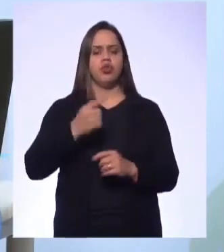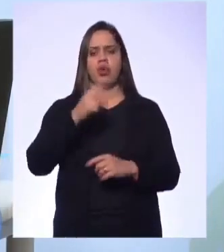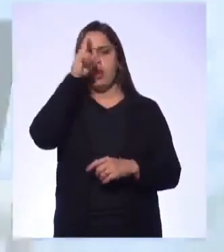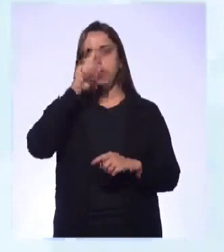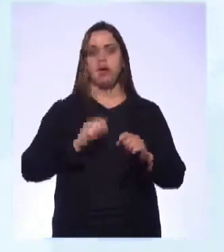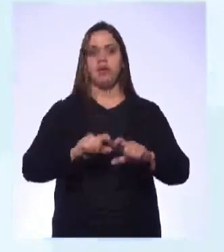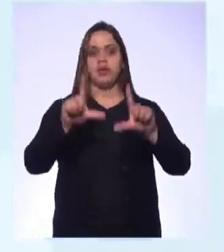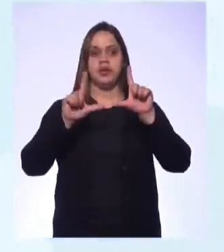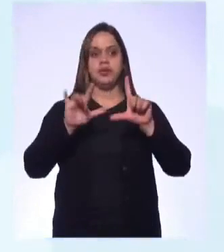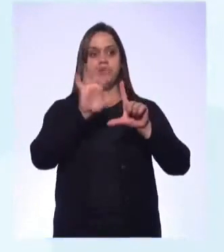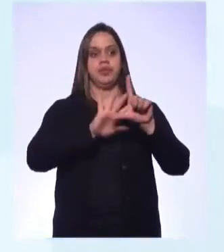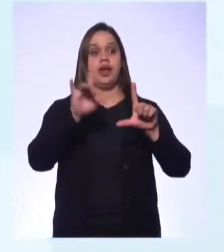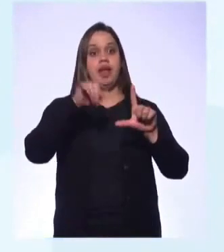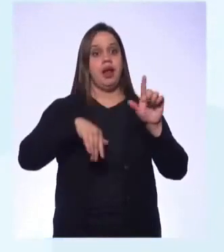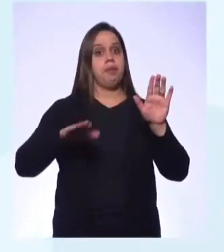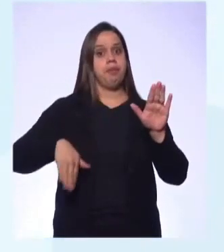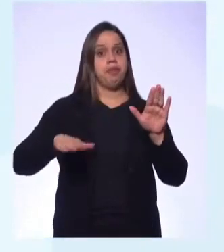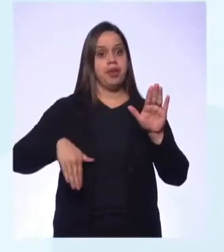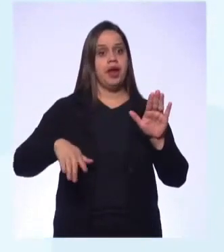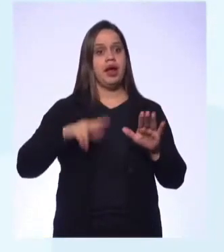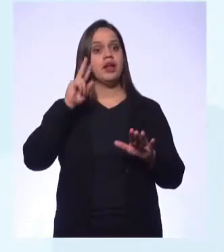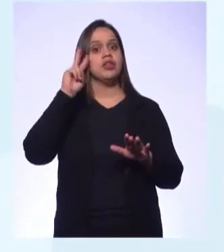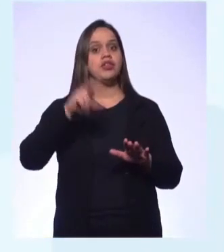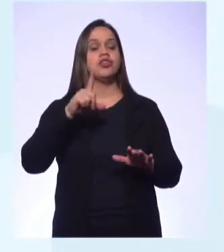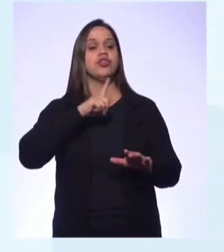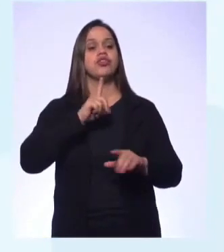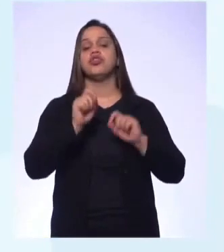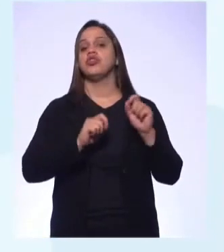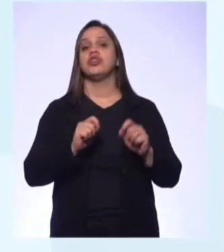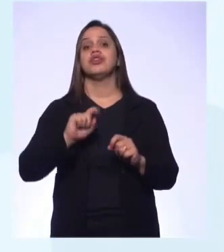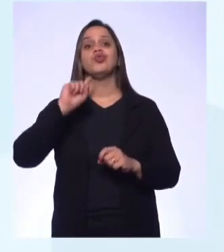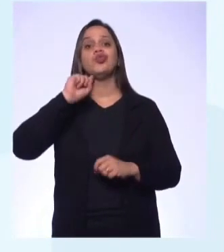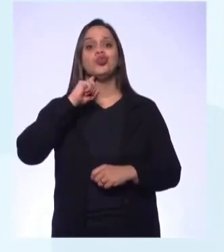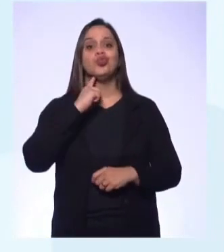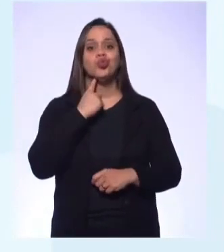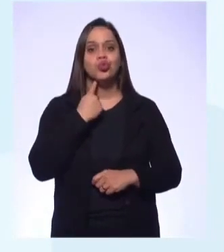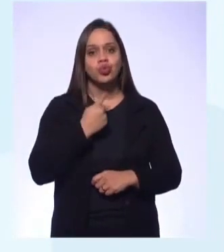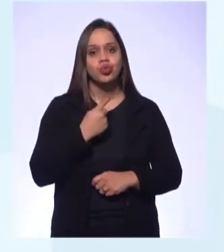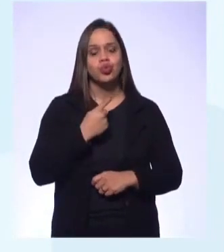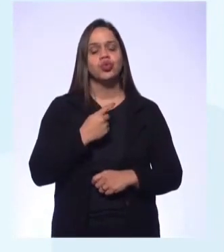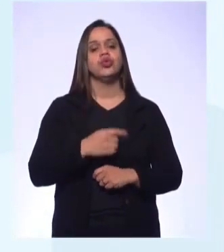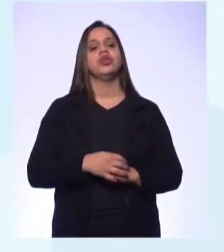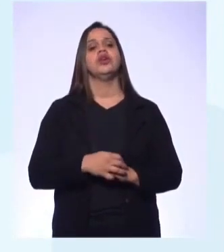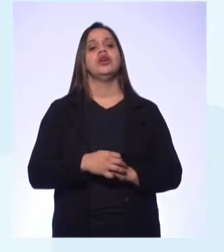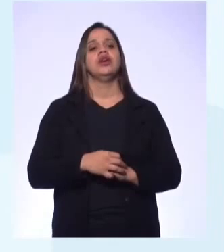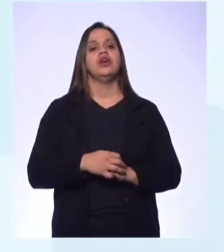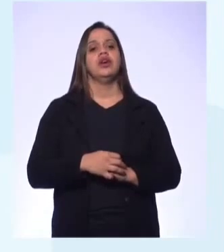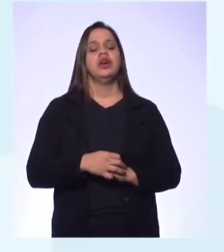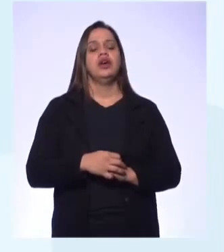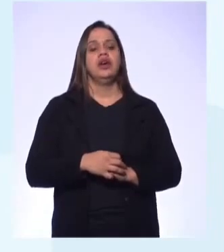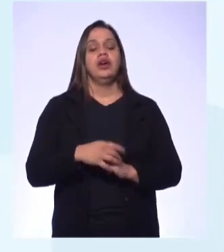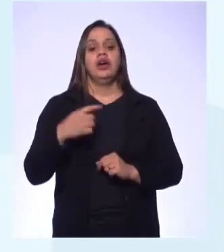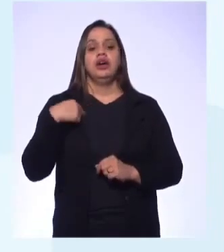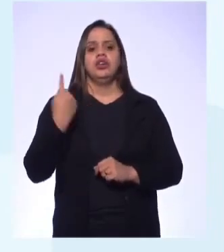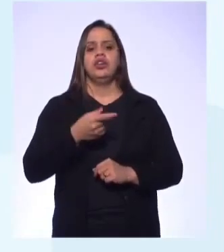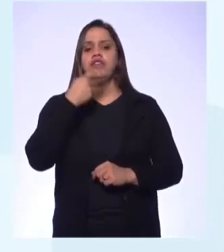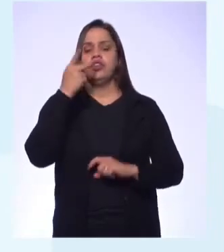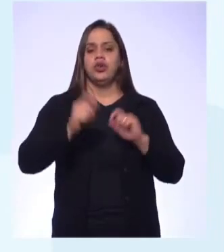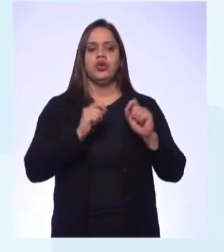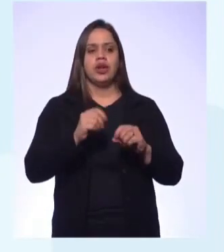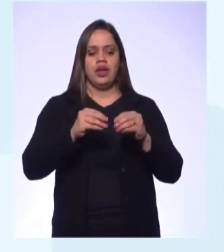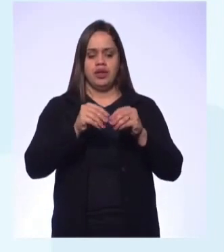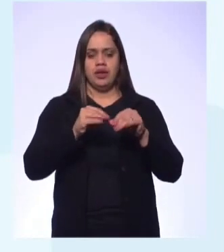imagem? Então, era a praia que nós tínhamos que ela estava suja, certo? A gente até comentou que a